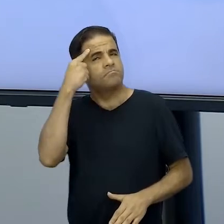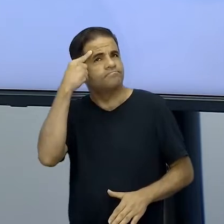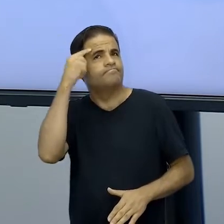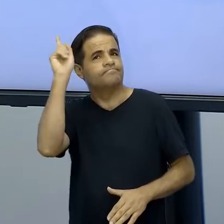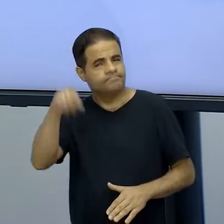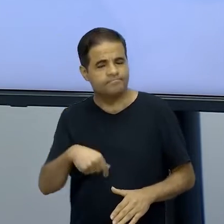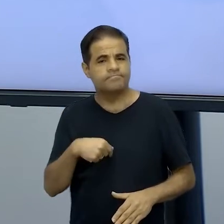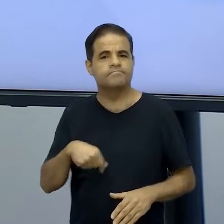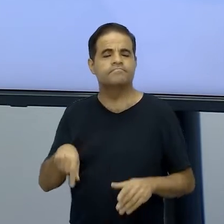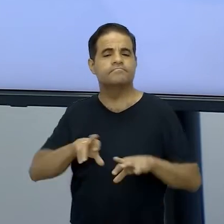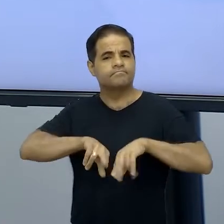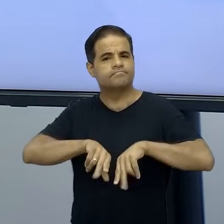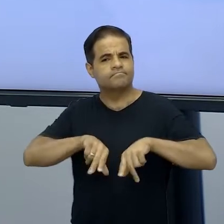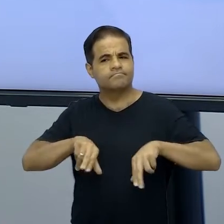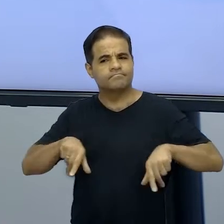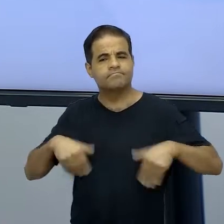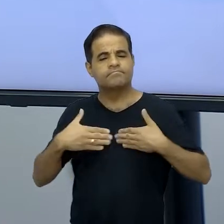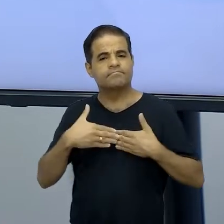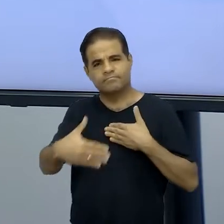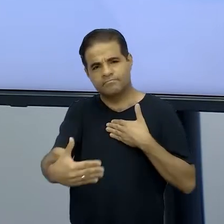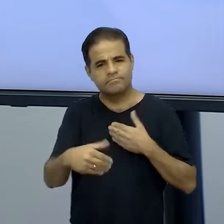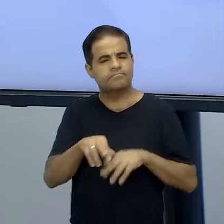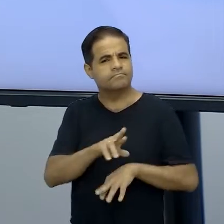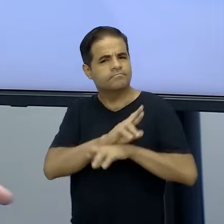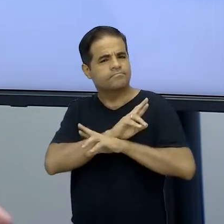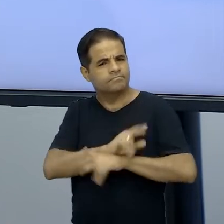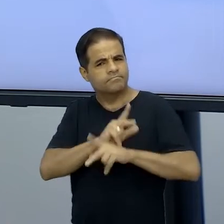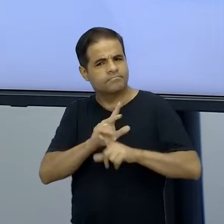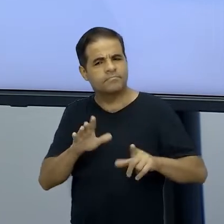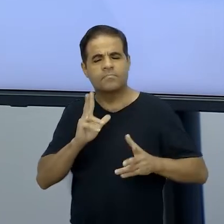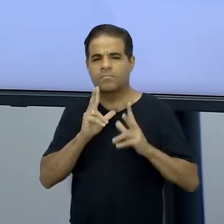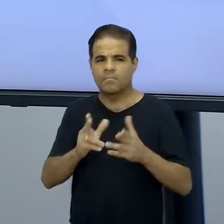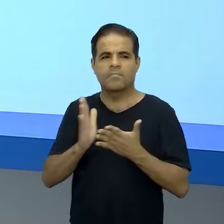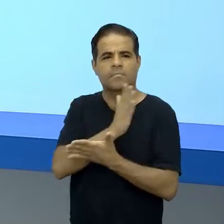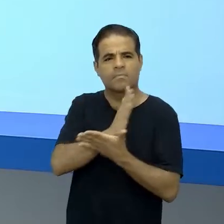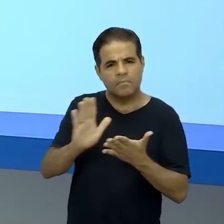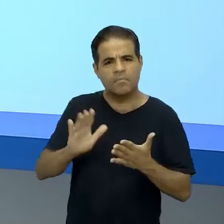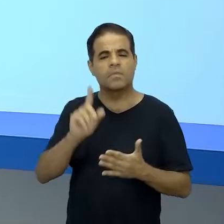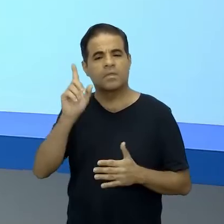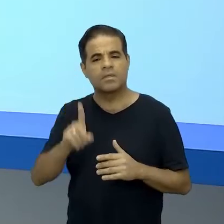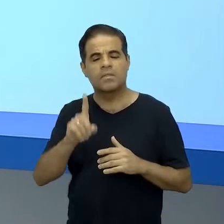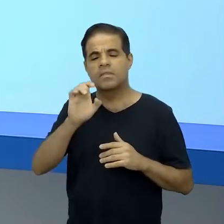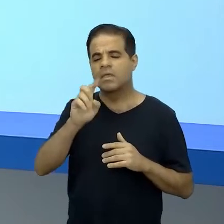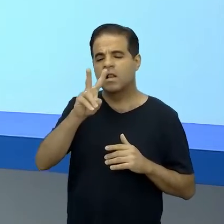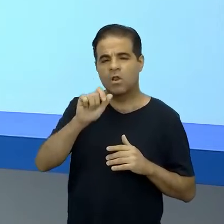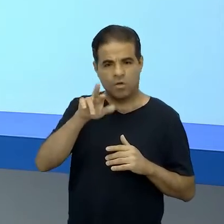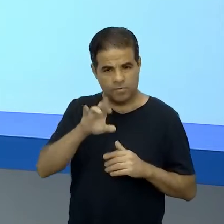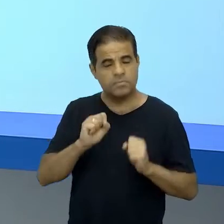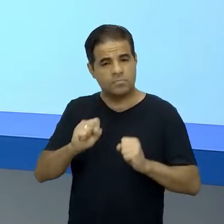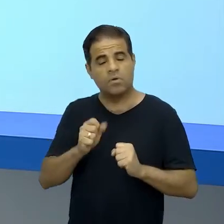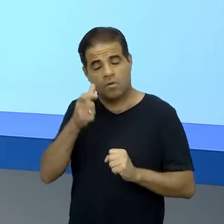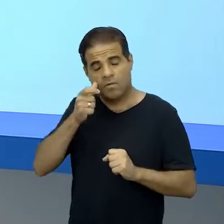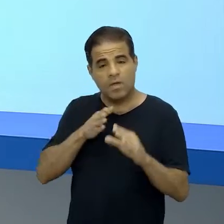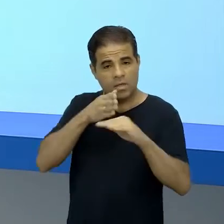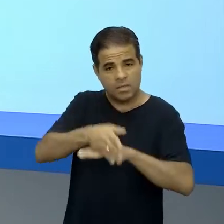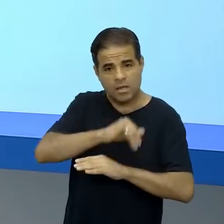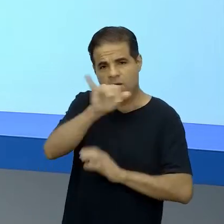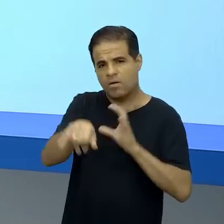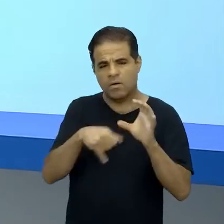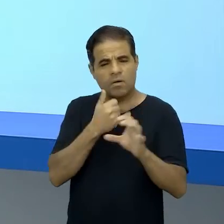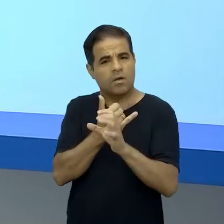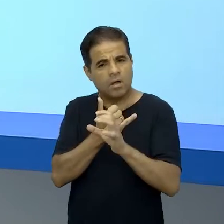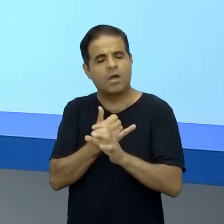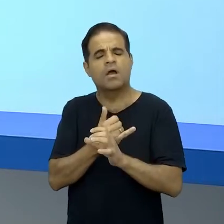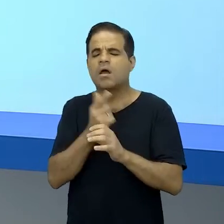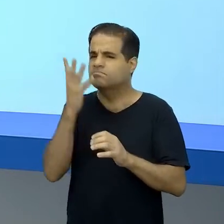essas vertentes tão diferenciadas como essa separação, né? Esse The Lovers está no YouTube, você pode acessar, é bonito de ver,